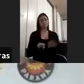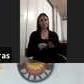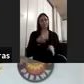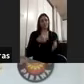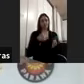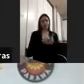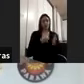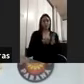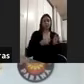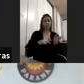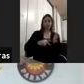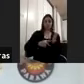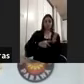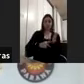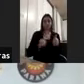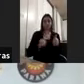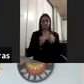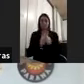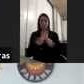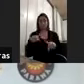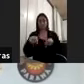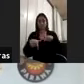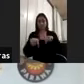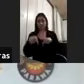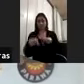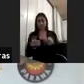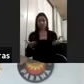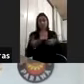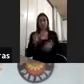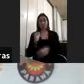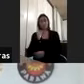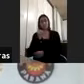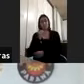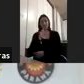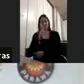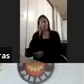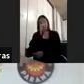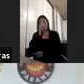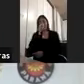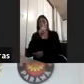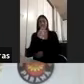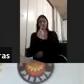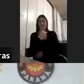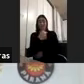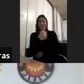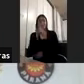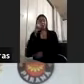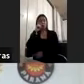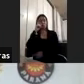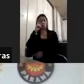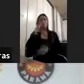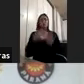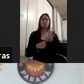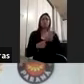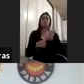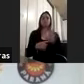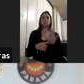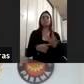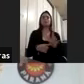da Cris. Todo dia a gente abre uma caixa de Pandora aqui e fica sabendo um pouco mais das condições de